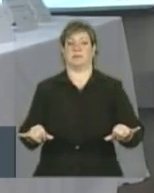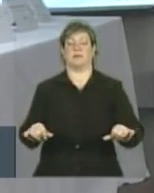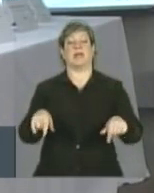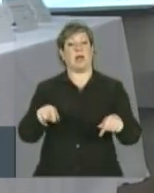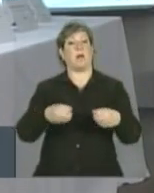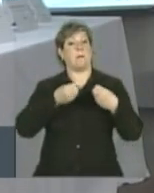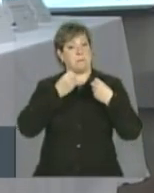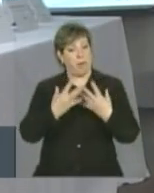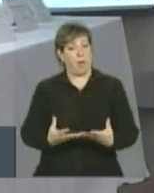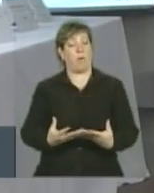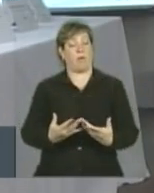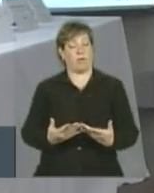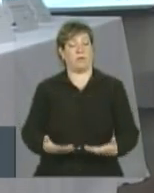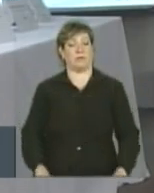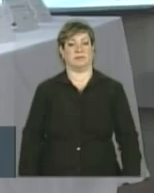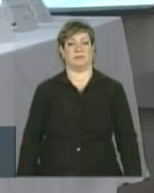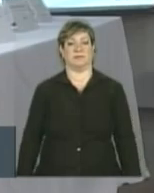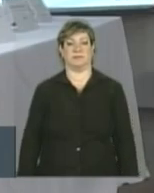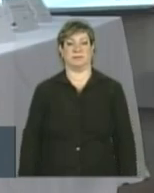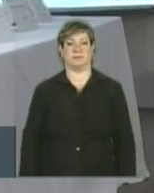pode ser um bom instrumento para isso.